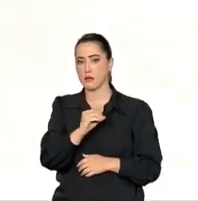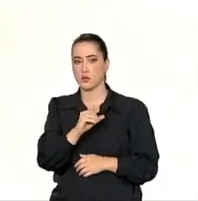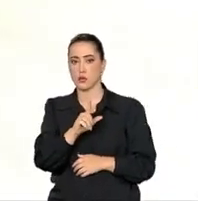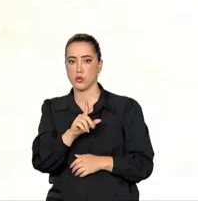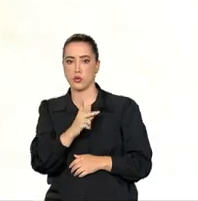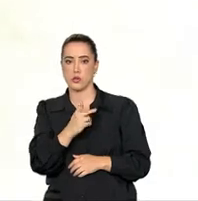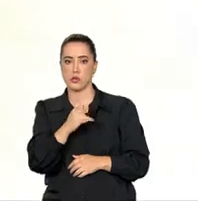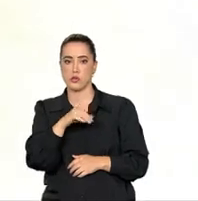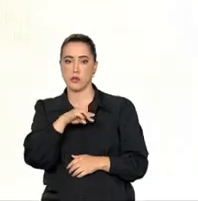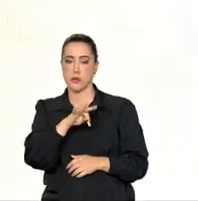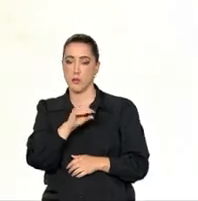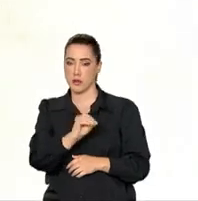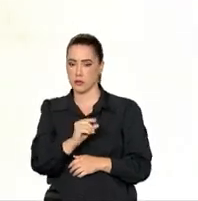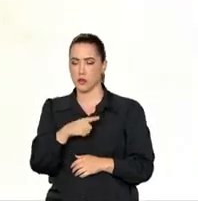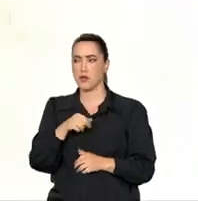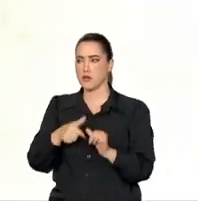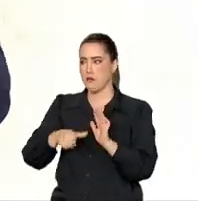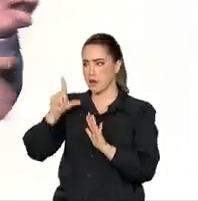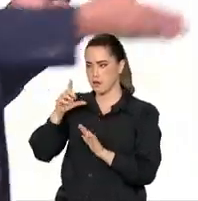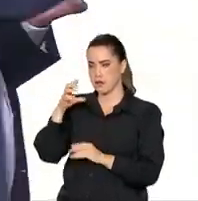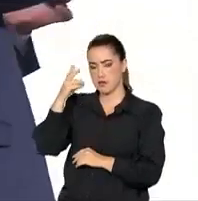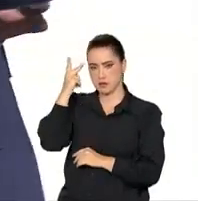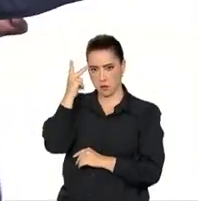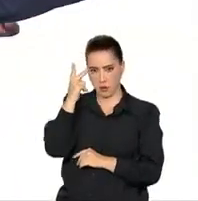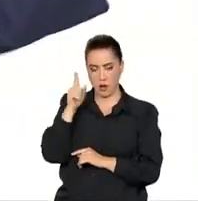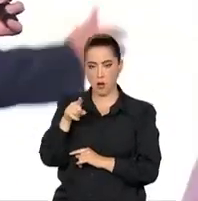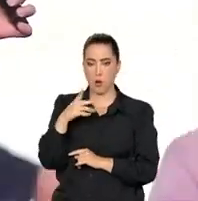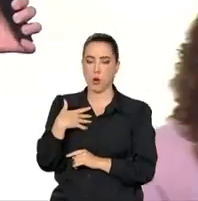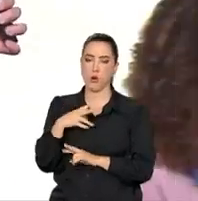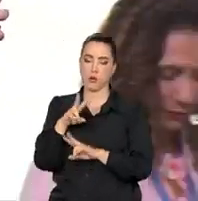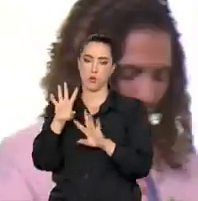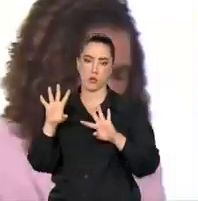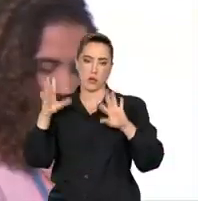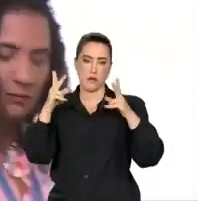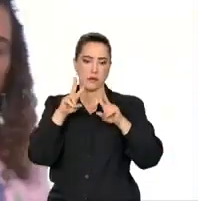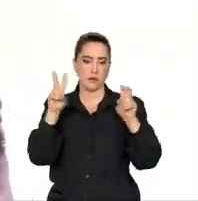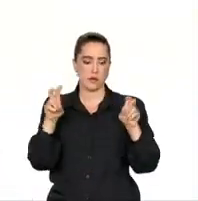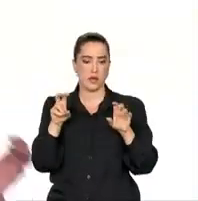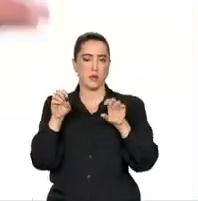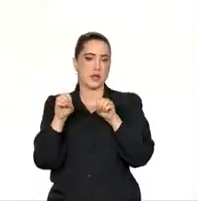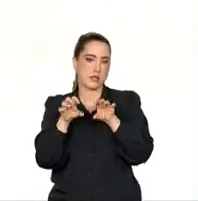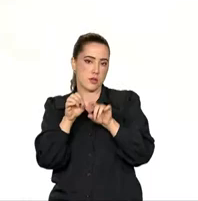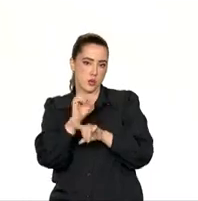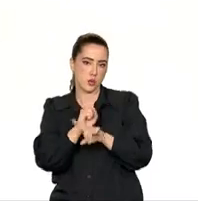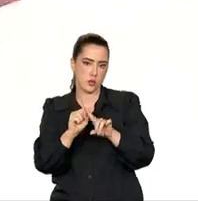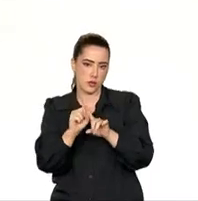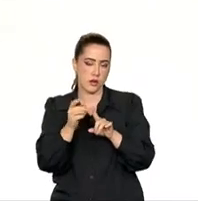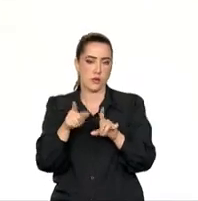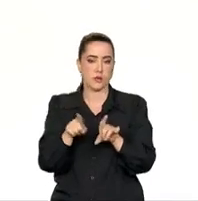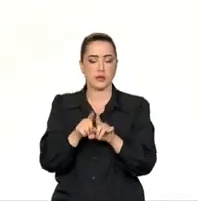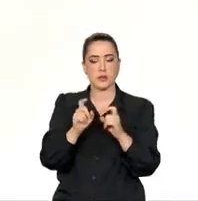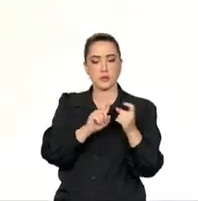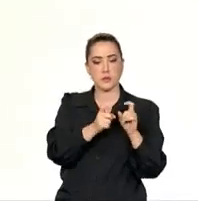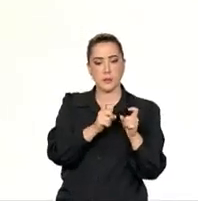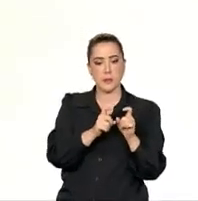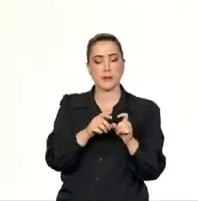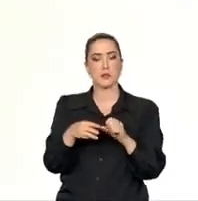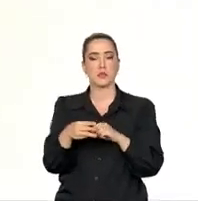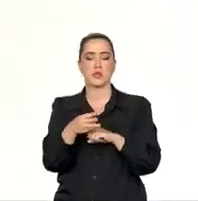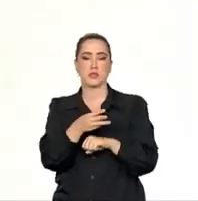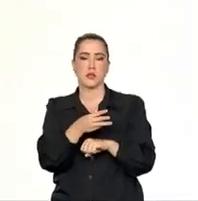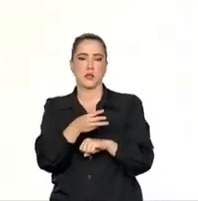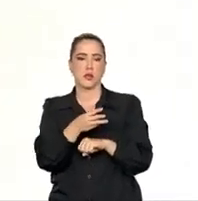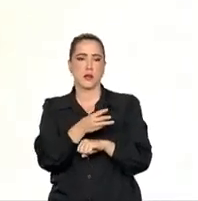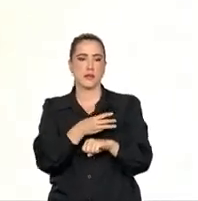São Paulo, lá no evento tratando, por coincidência, educação social e gestão do terceiro